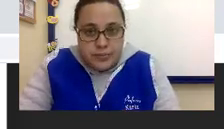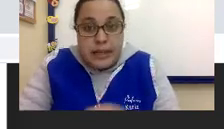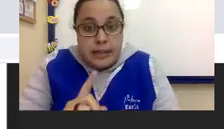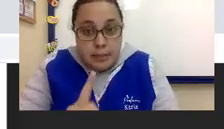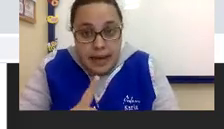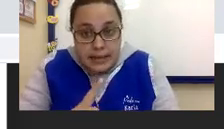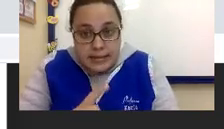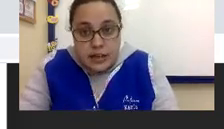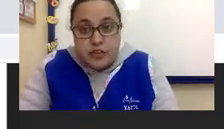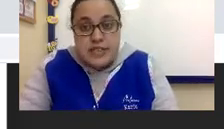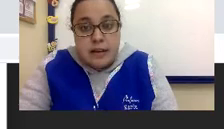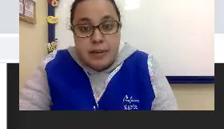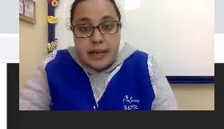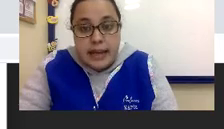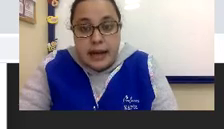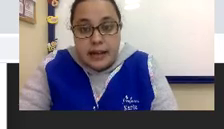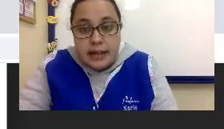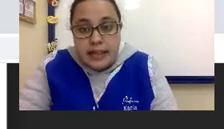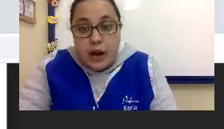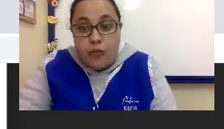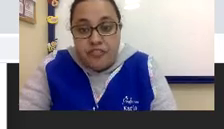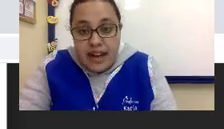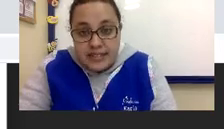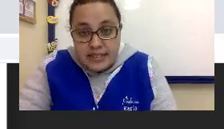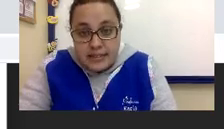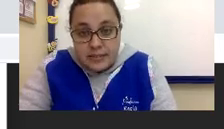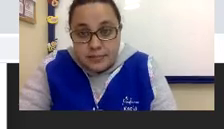complexo. E tem mais. Você sabia que a